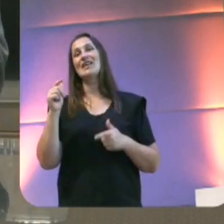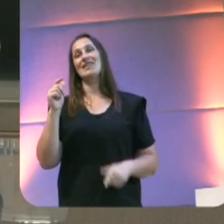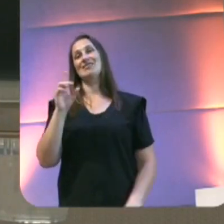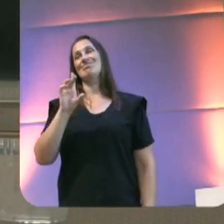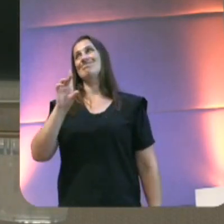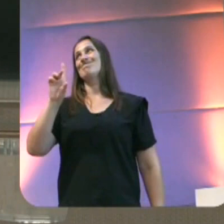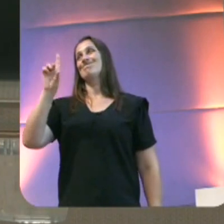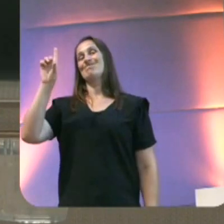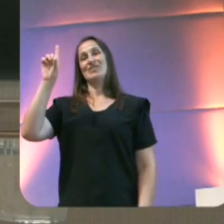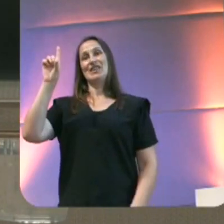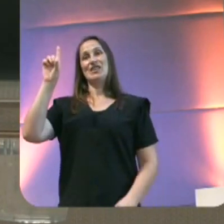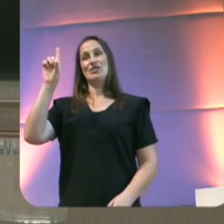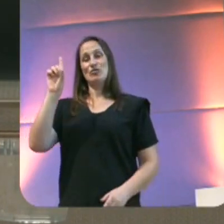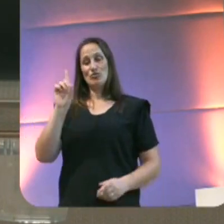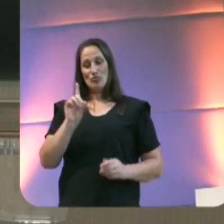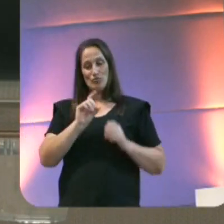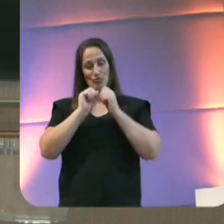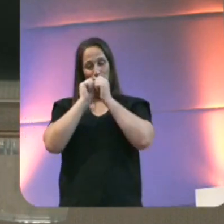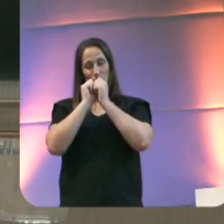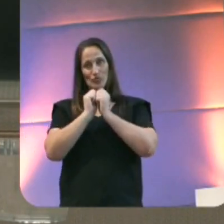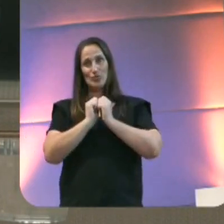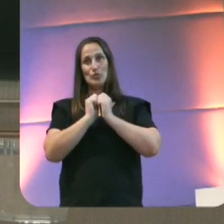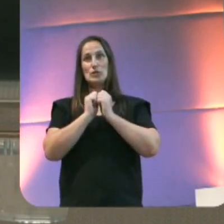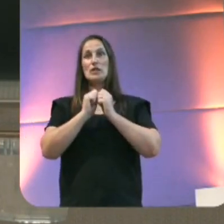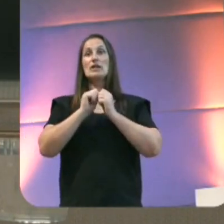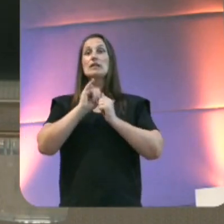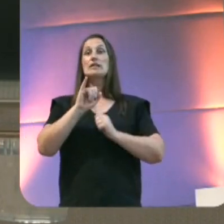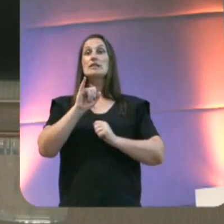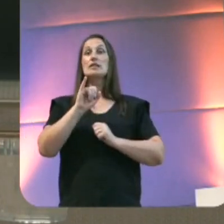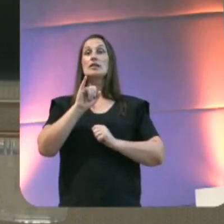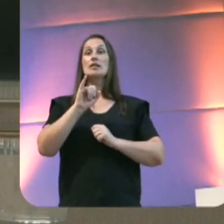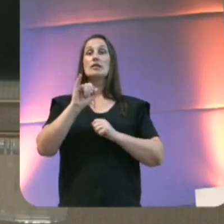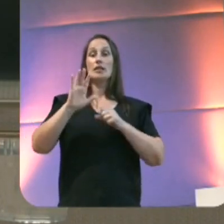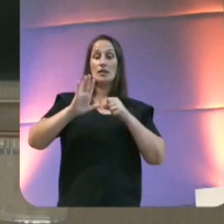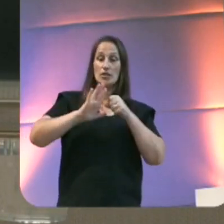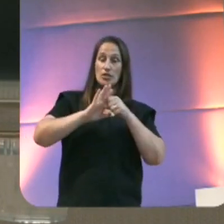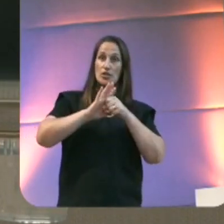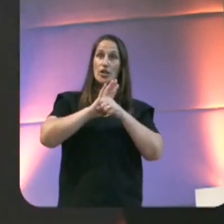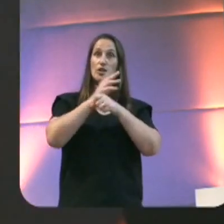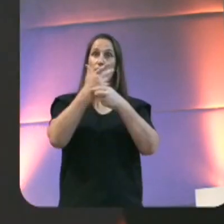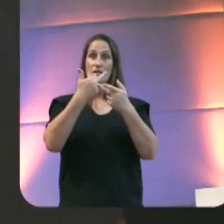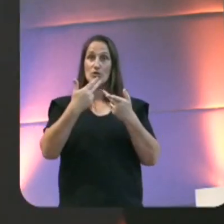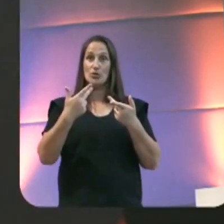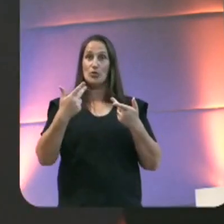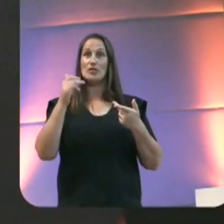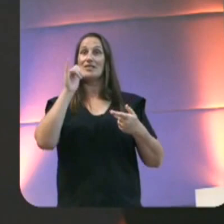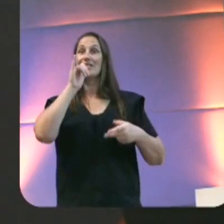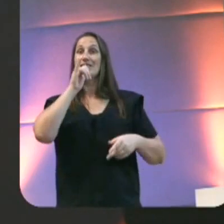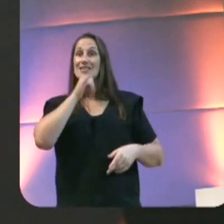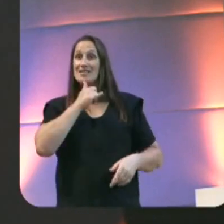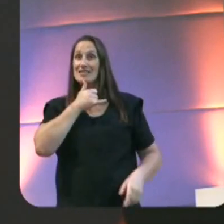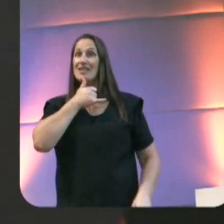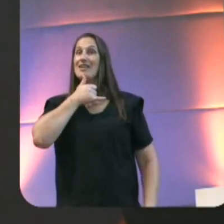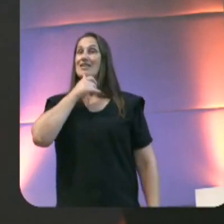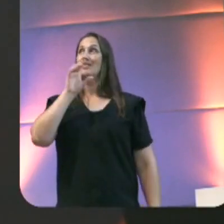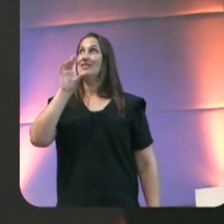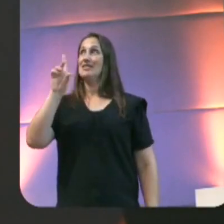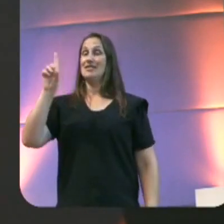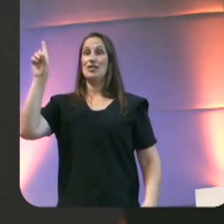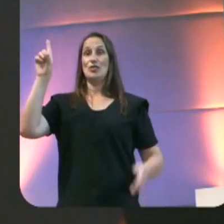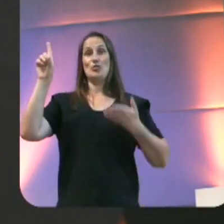enquanto o nosso reservatório estiver cheio do que entristece a Deus.